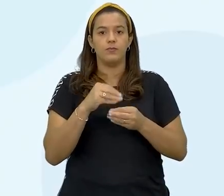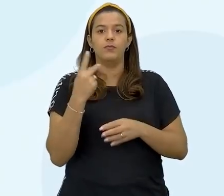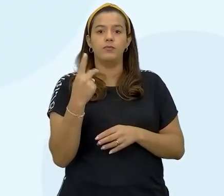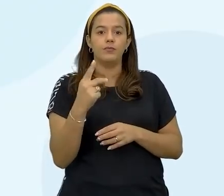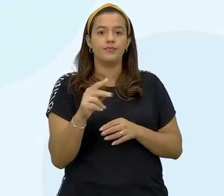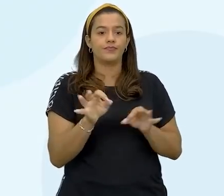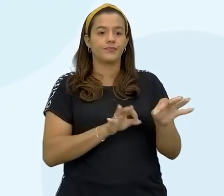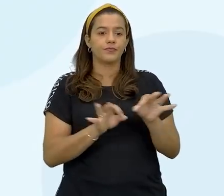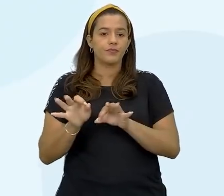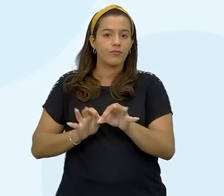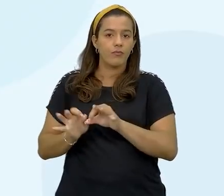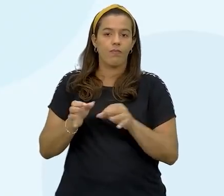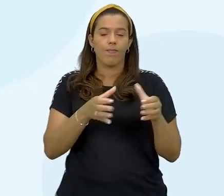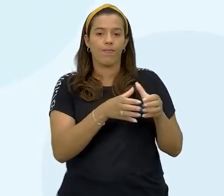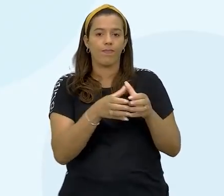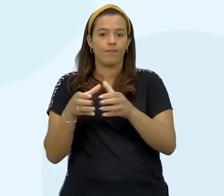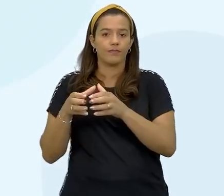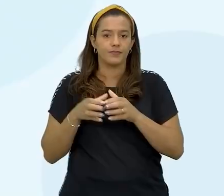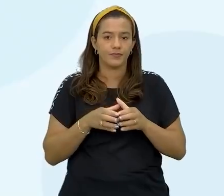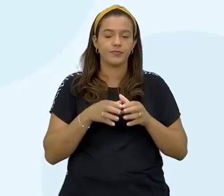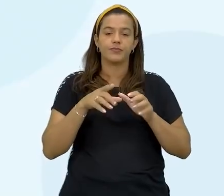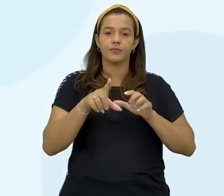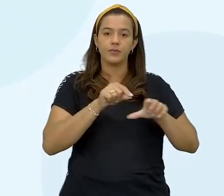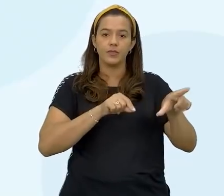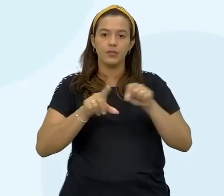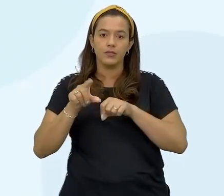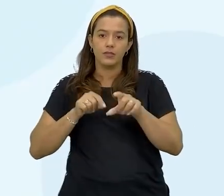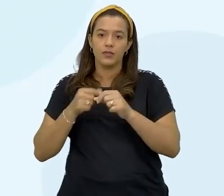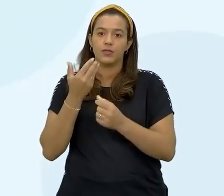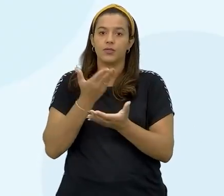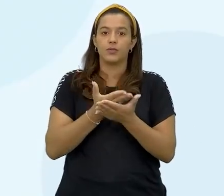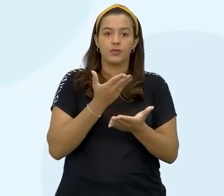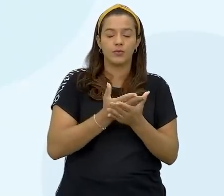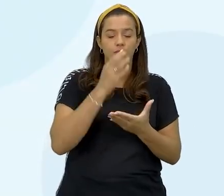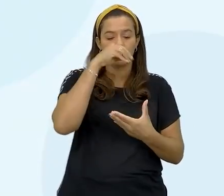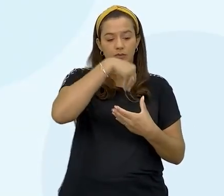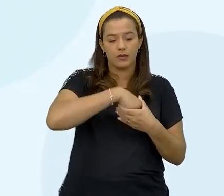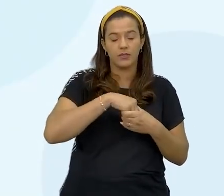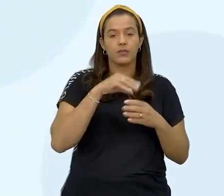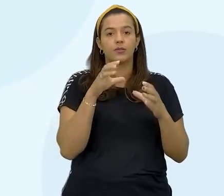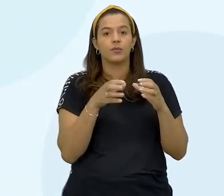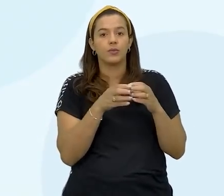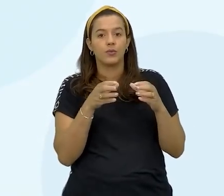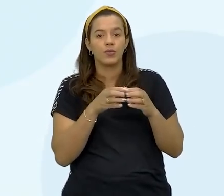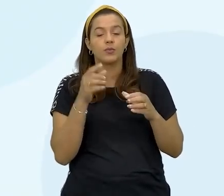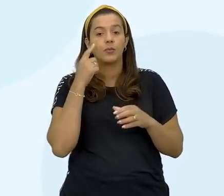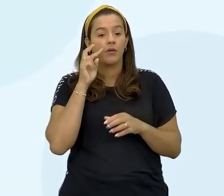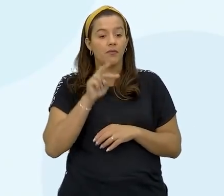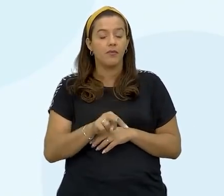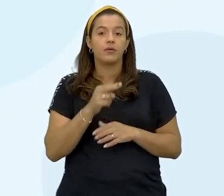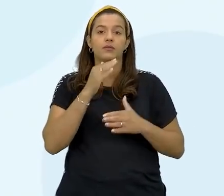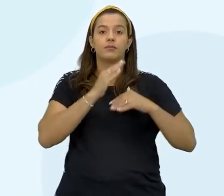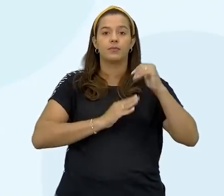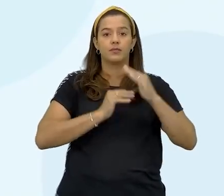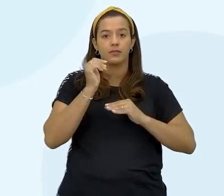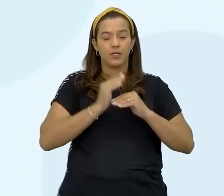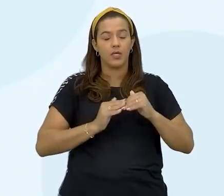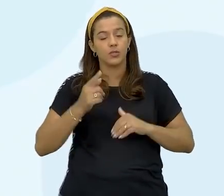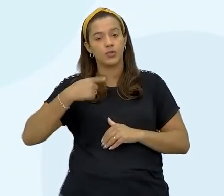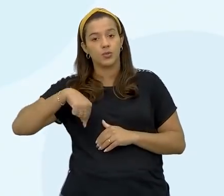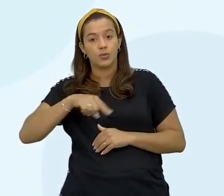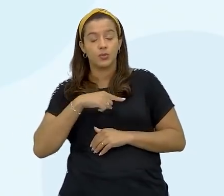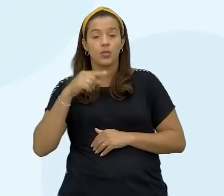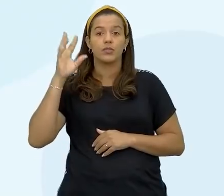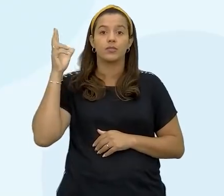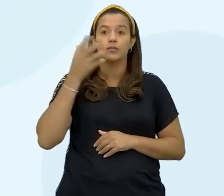classe, articulando os grupos, né, selecionando os estudantes dentro do grupo, para olhar essas habilidades, a gente não pode